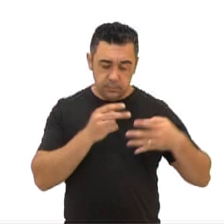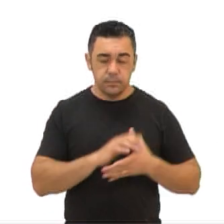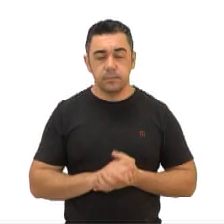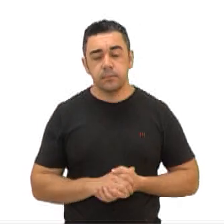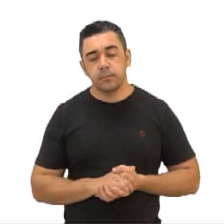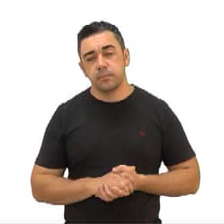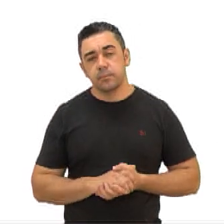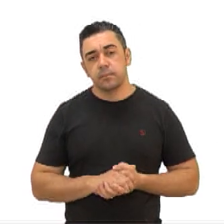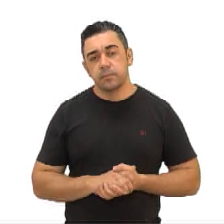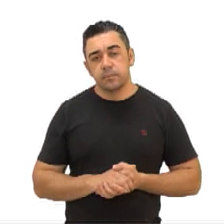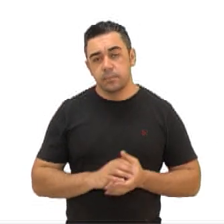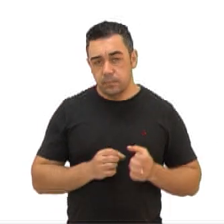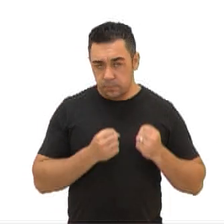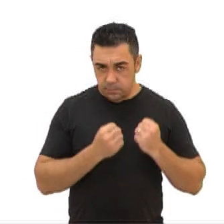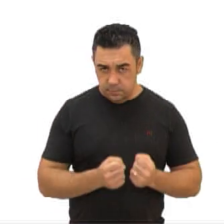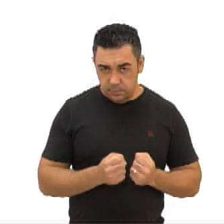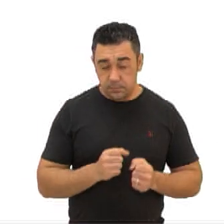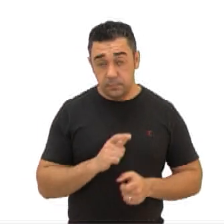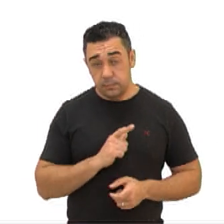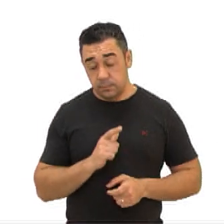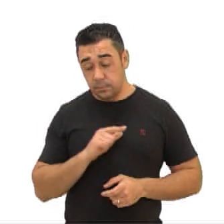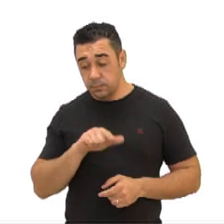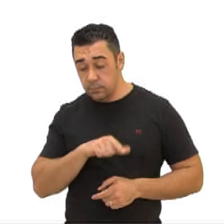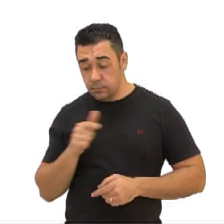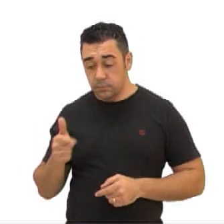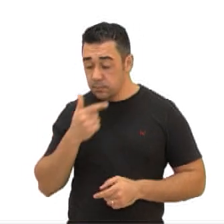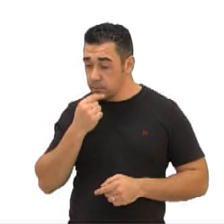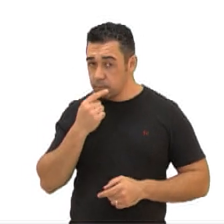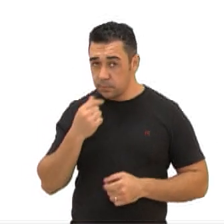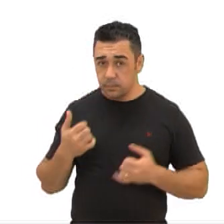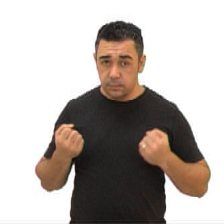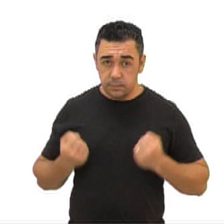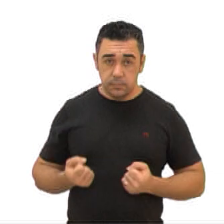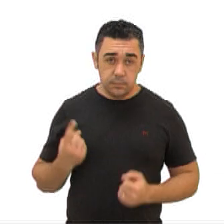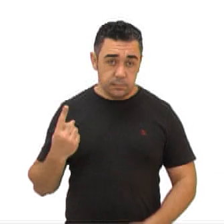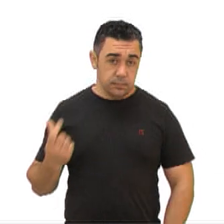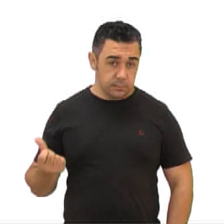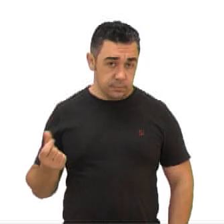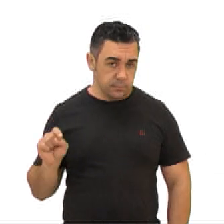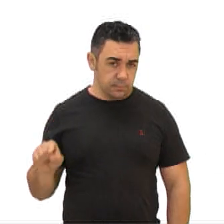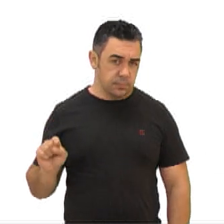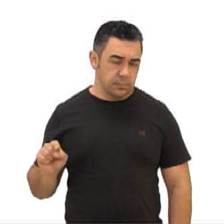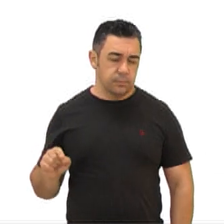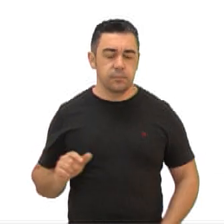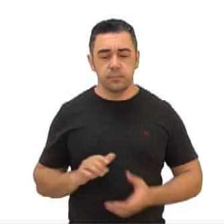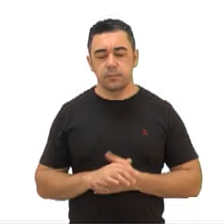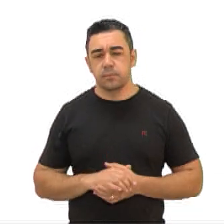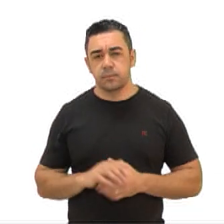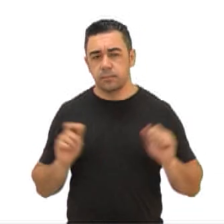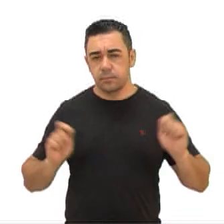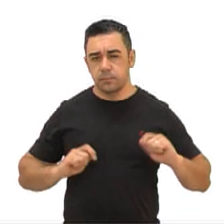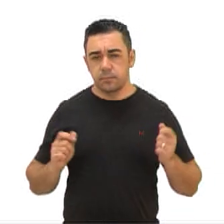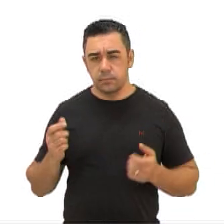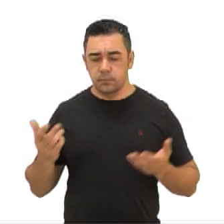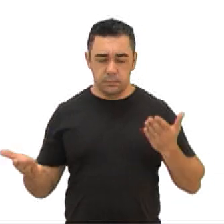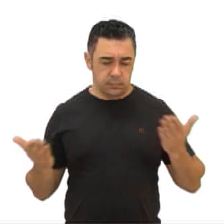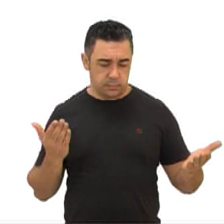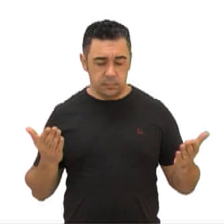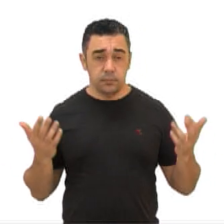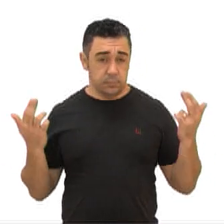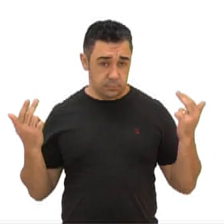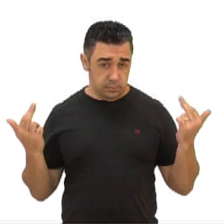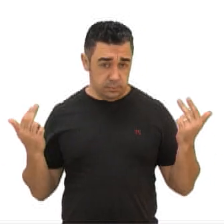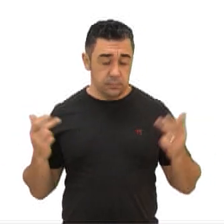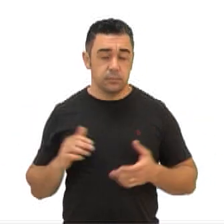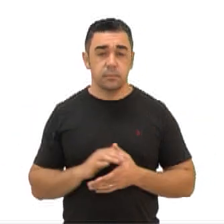quadrado, quilogramas, e Marcos pesa 16 quilogramas, eu posso dizer que as massas de ambos